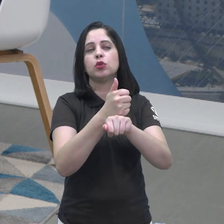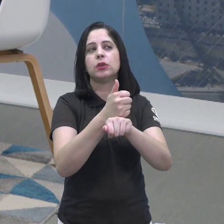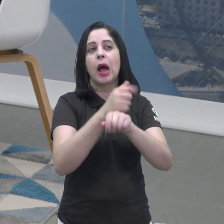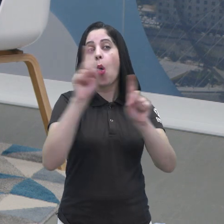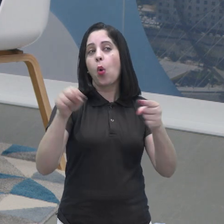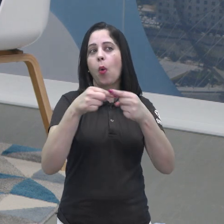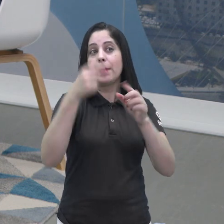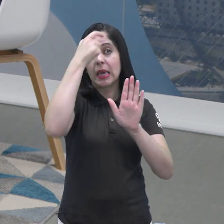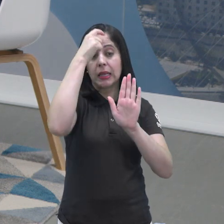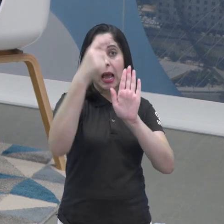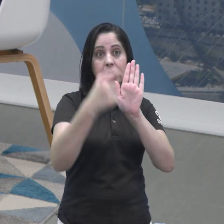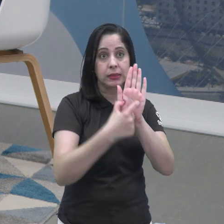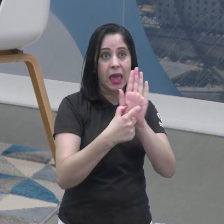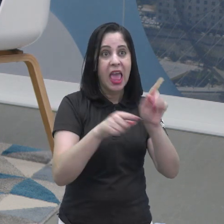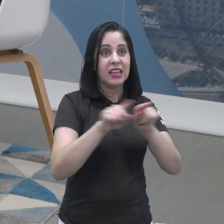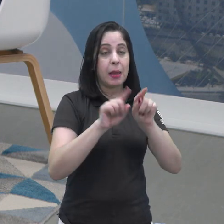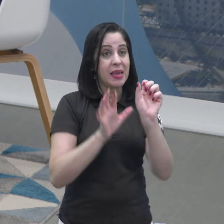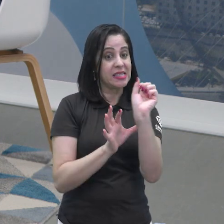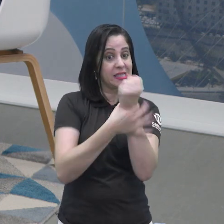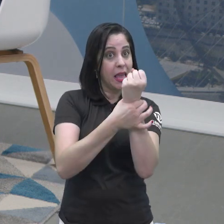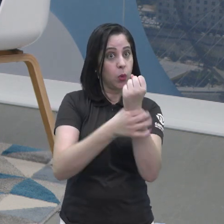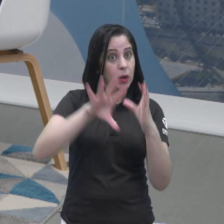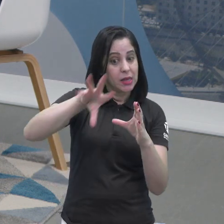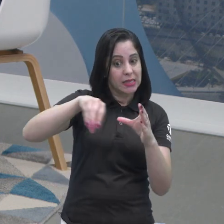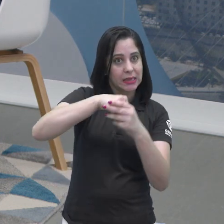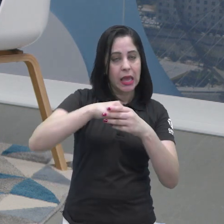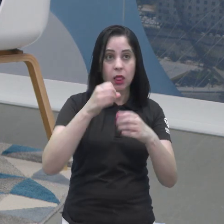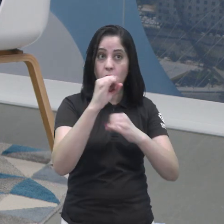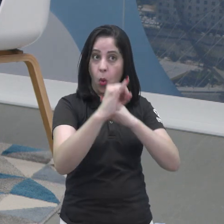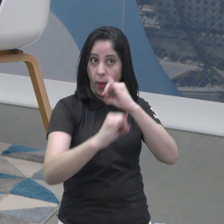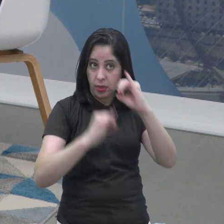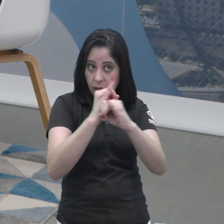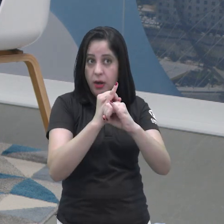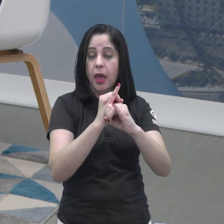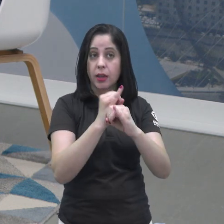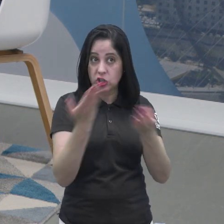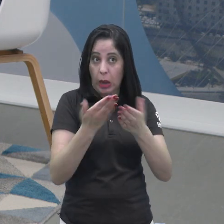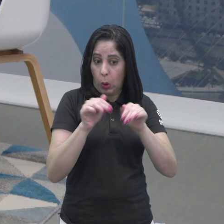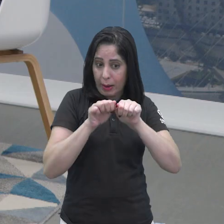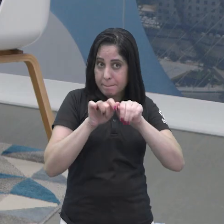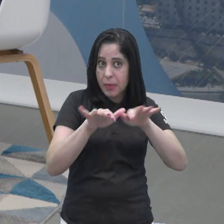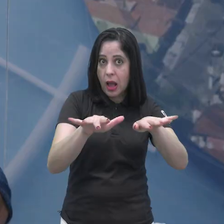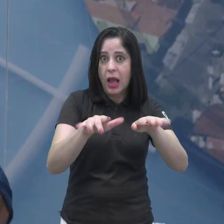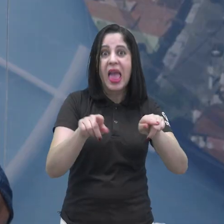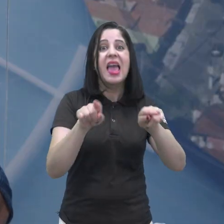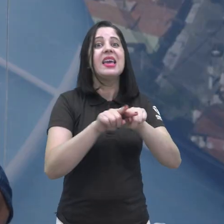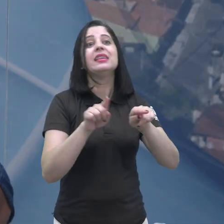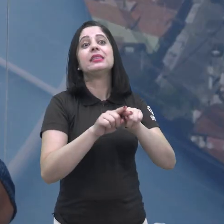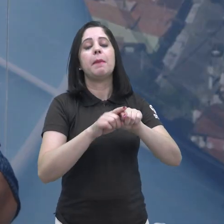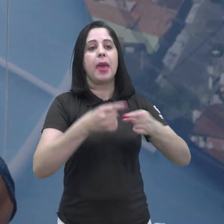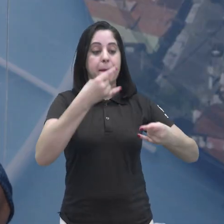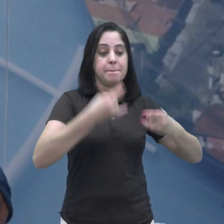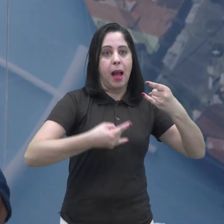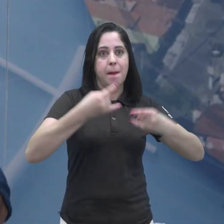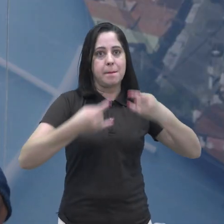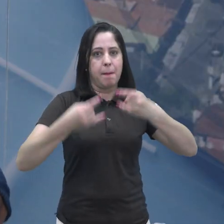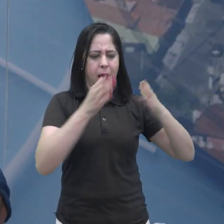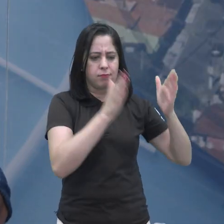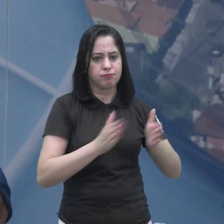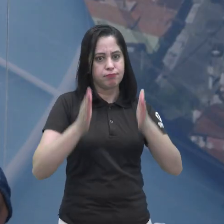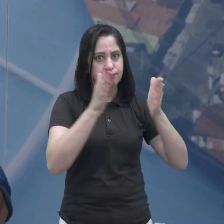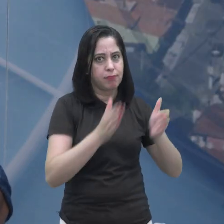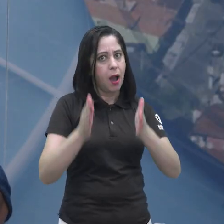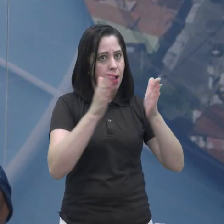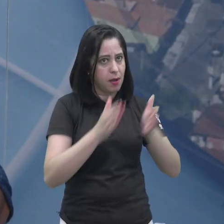inteligência artificial, cibersegurança, que é uma área que está muito em alta, muito se fala. A própria questão da automação, né,